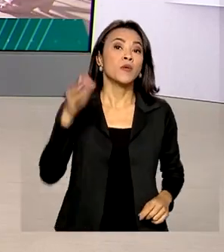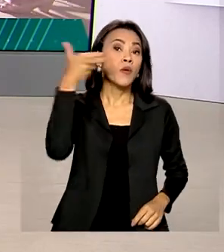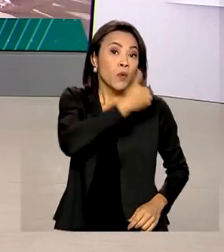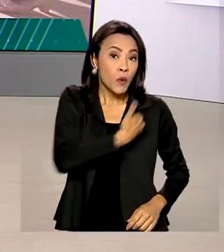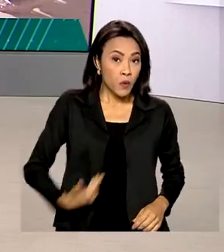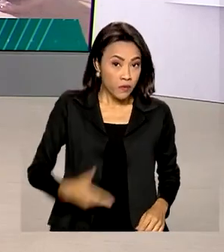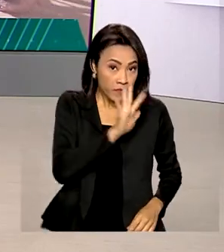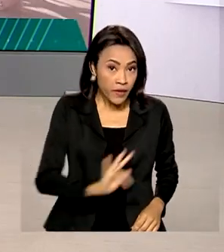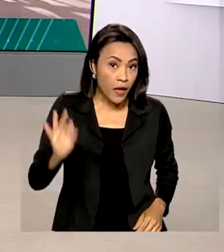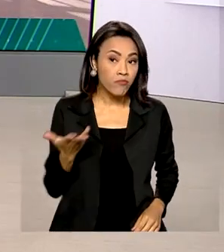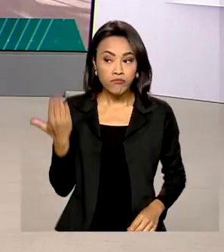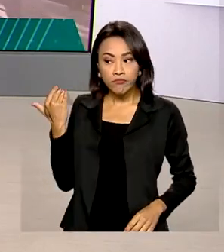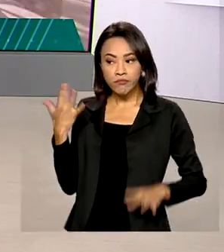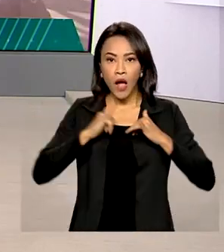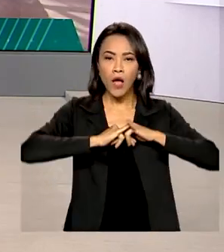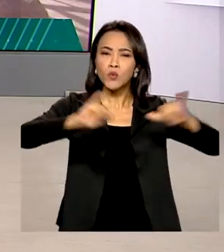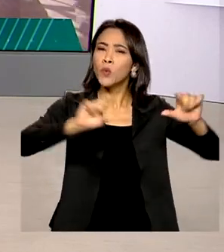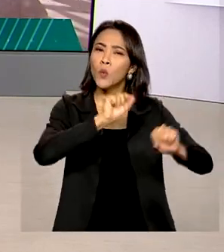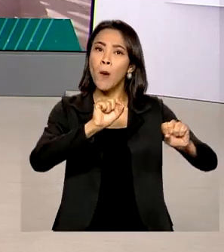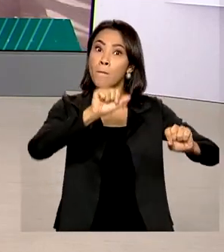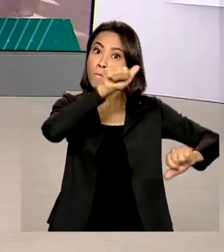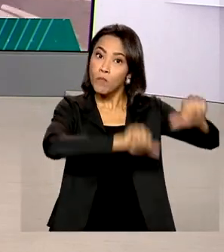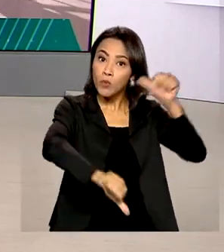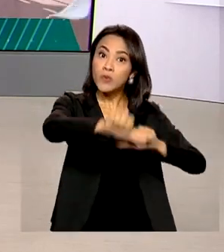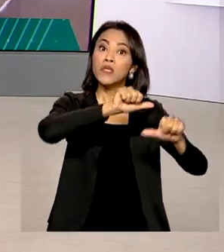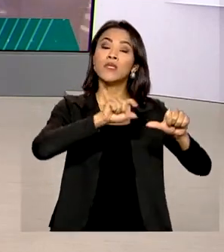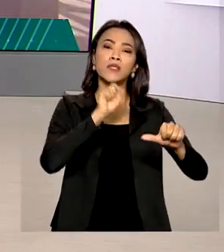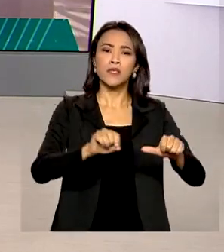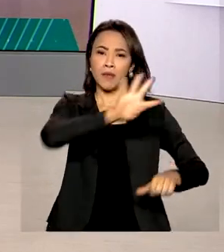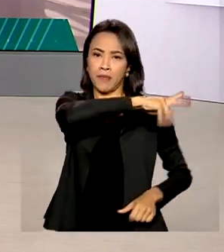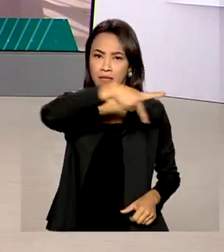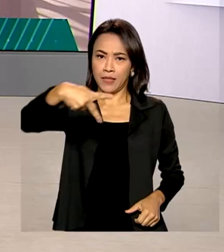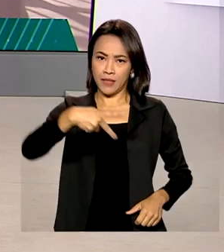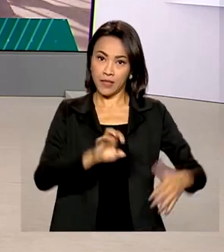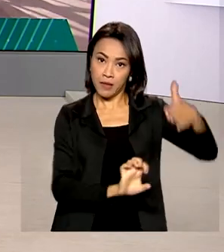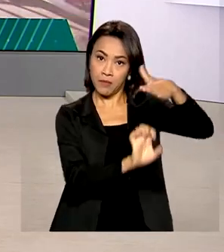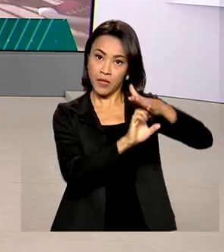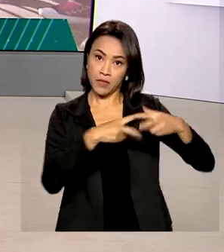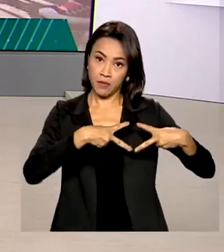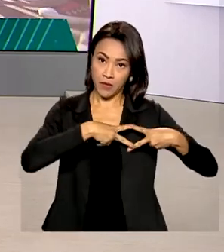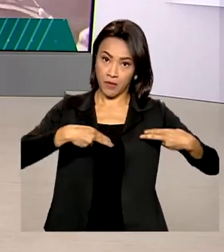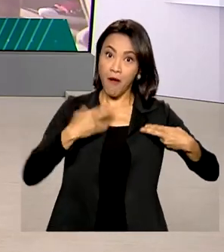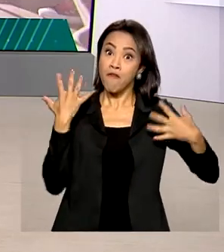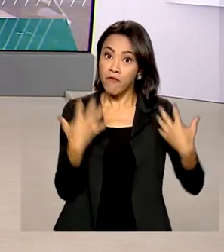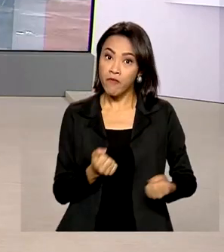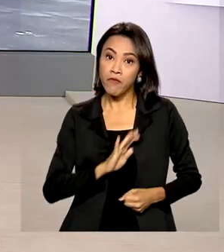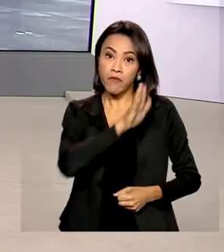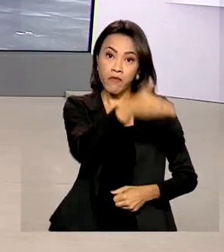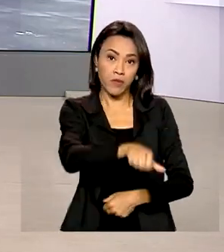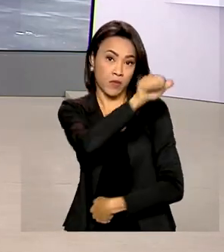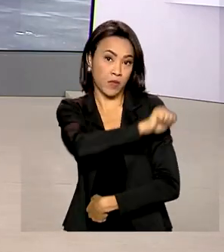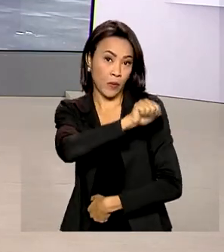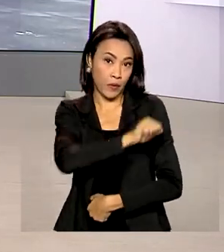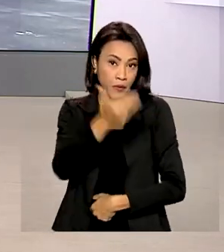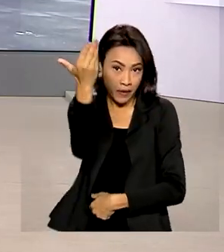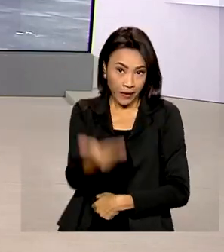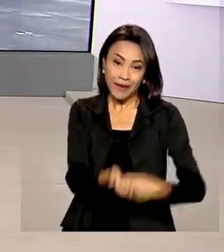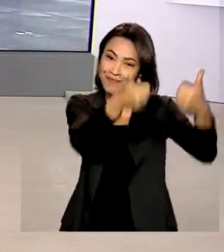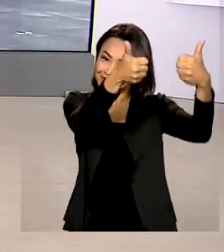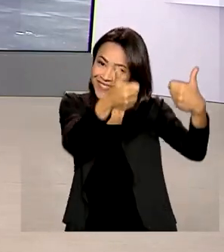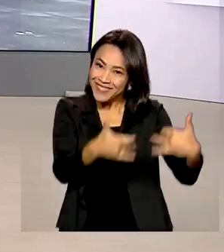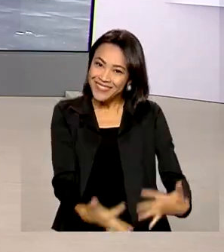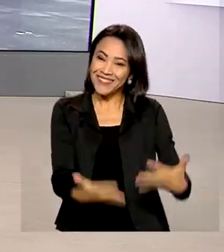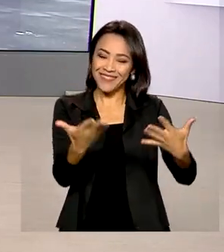governo federal anunciou mudança na presidência da Petrobras. Vamos ao vivo, então, ao Rio de Janeiro. Cláudia Boyunga traz ao vivo as informações para a